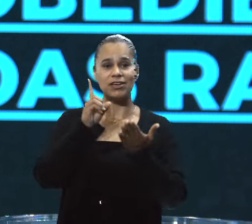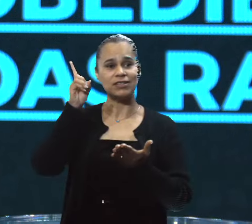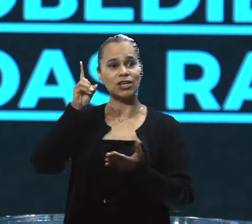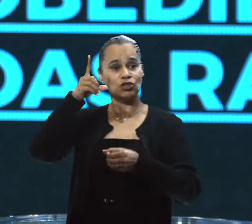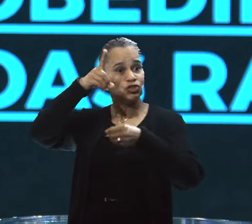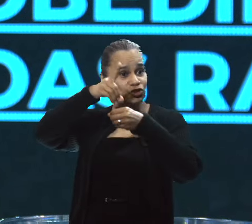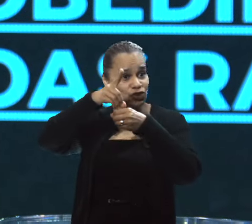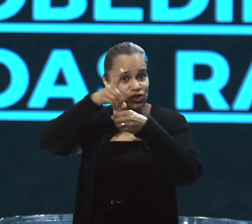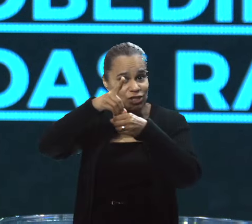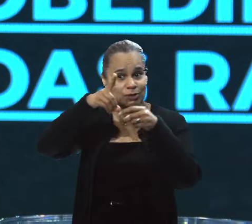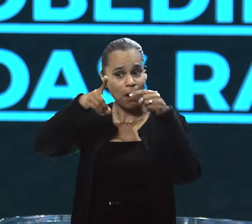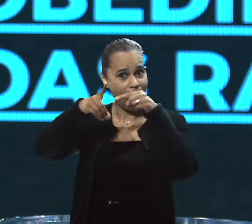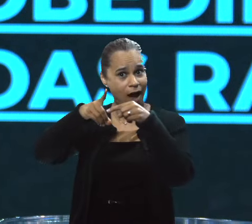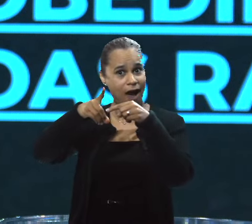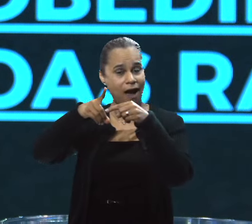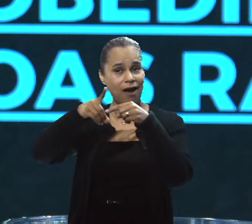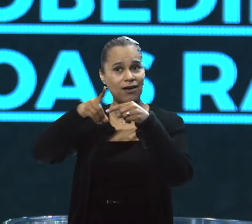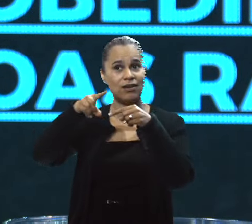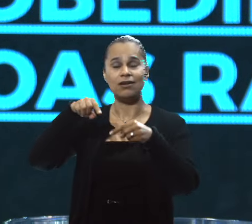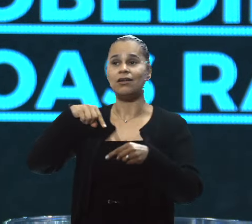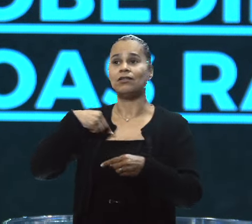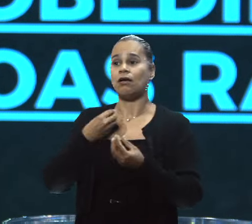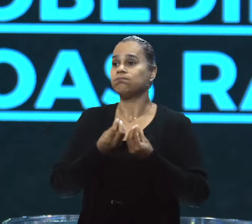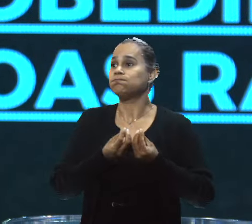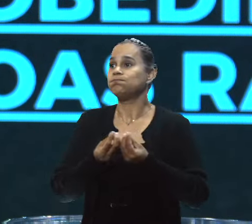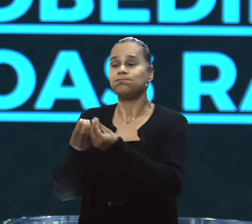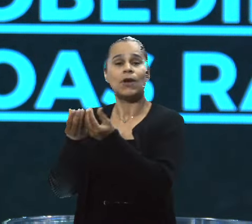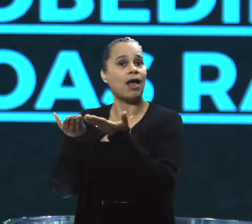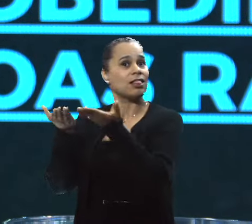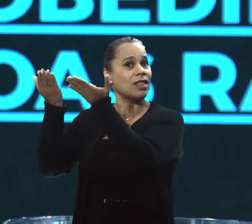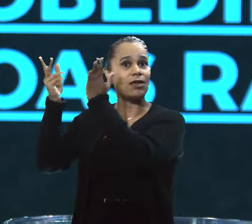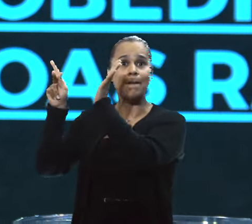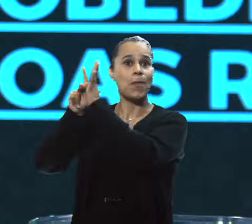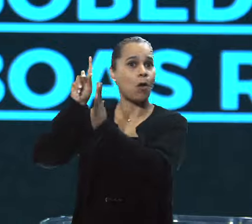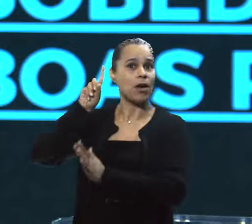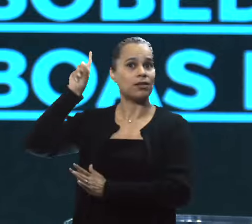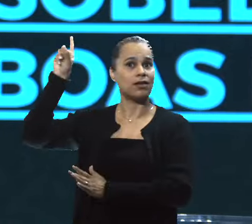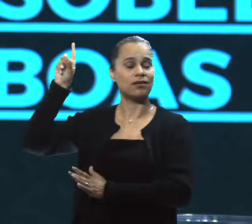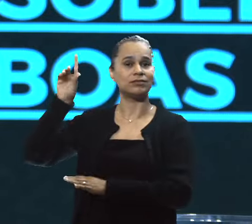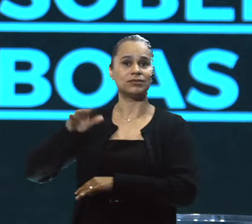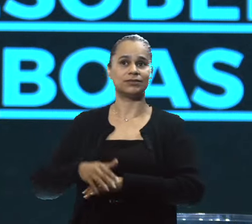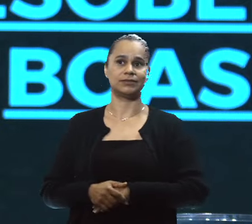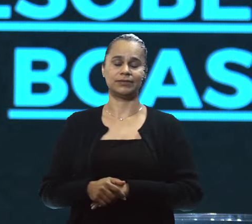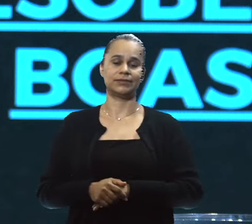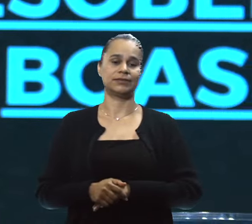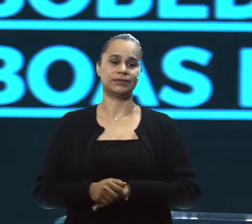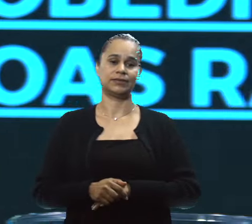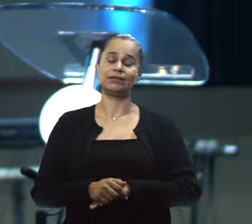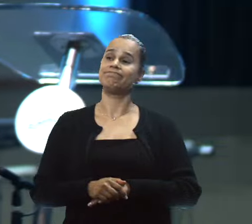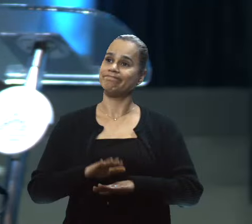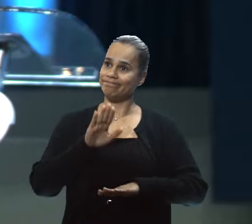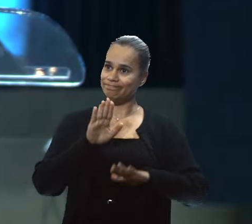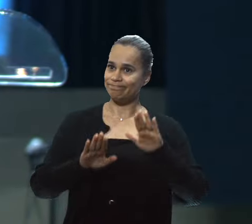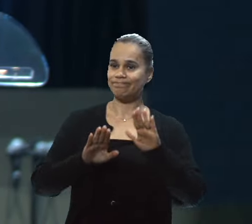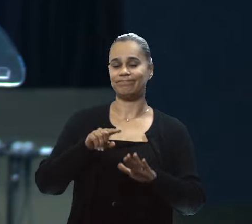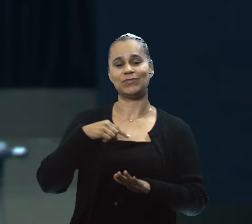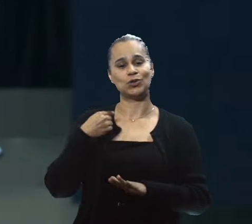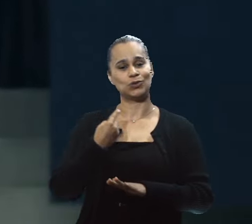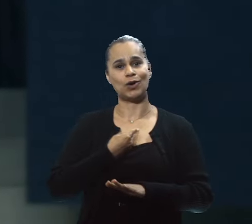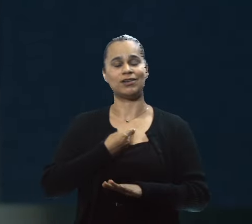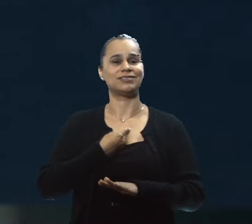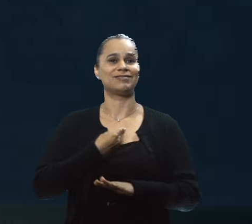a gente não diz o que faz com ele, a gente entrega na casa do Senhor. Ele rejeitou a oferta. Muitas vezes a gente deixa